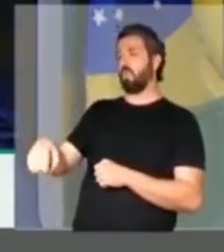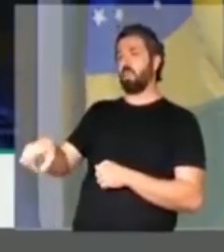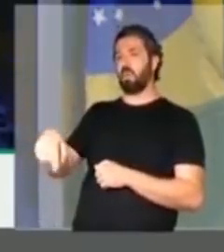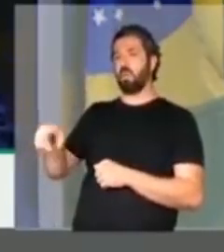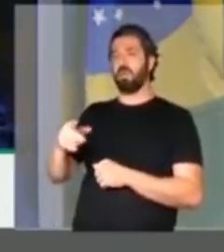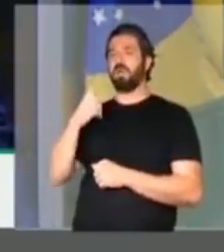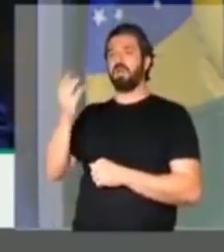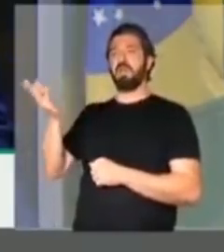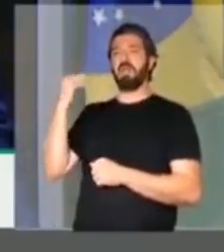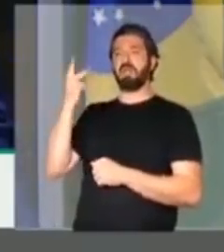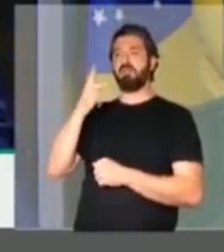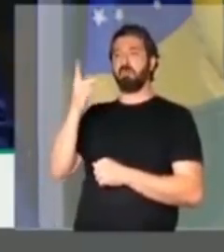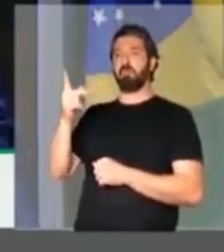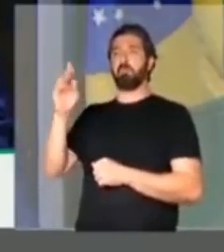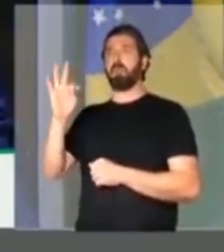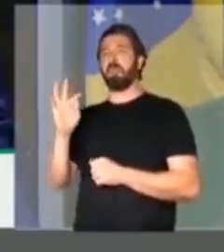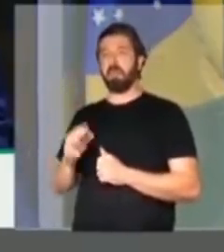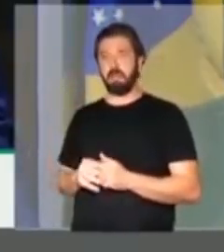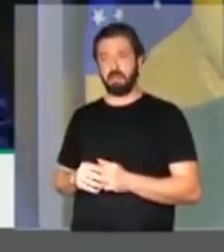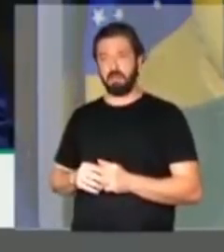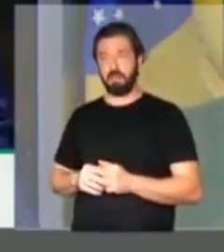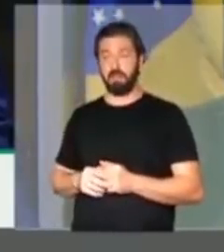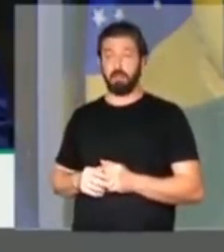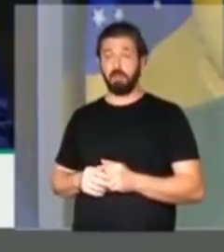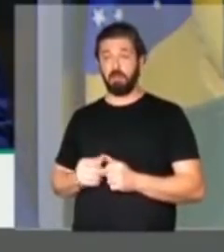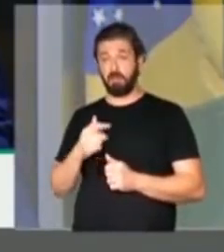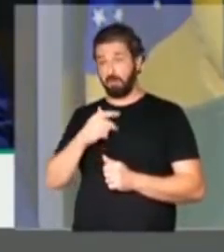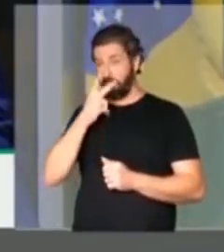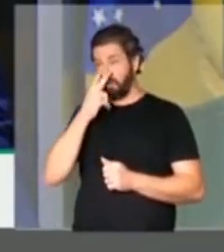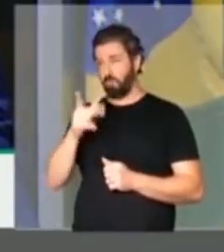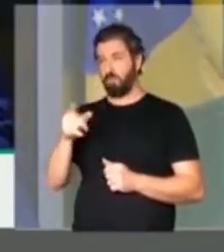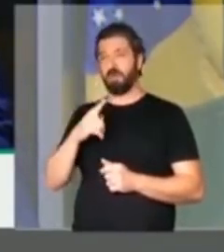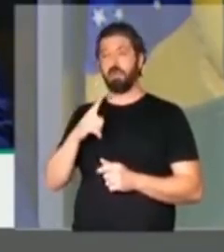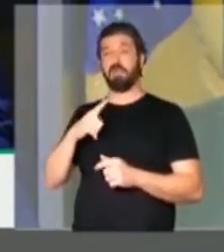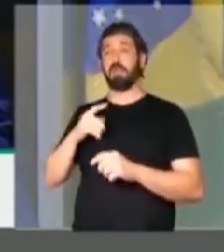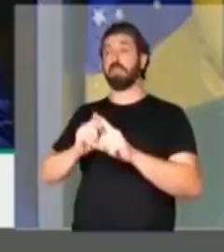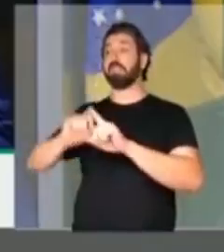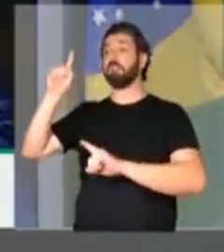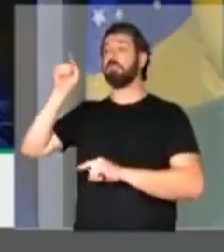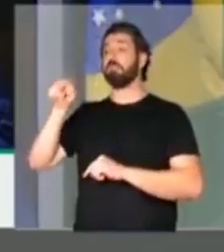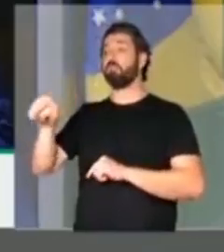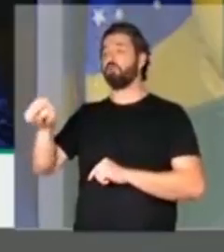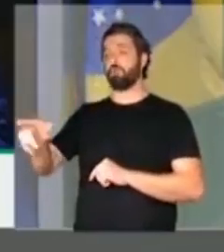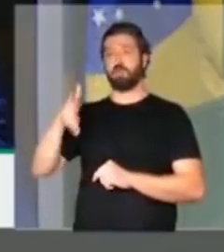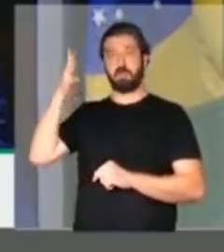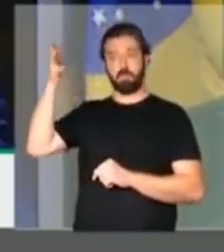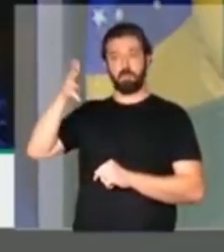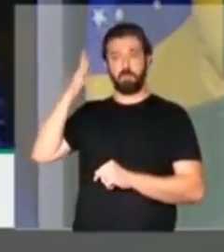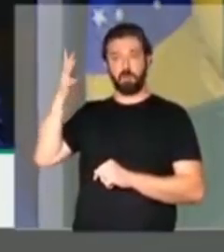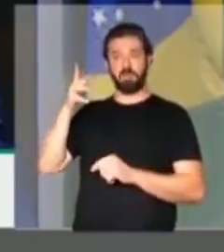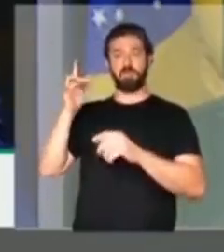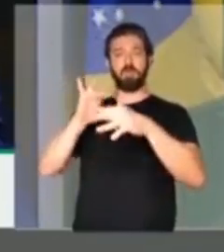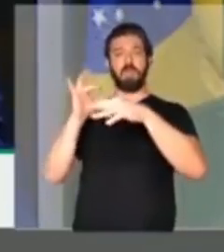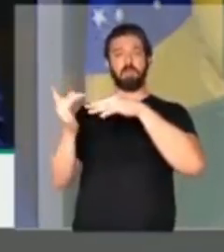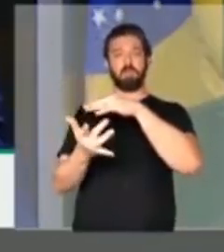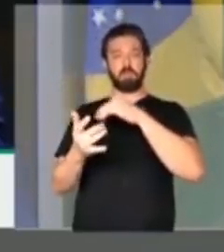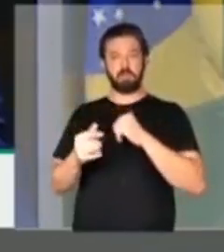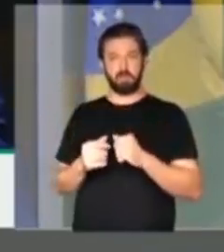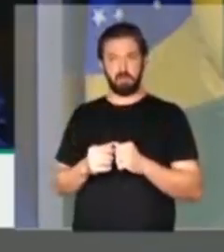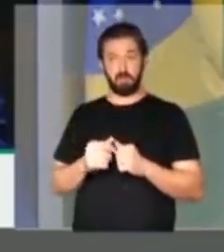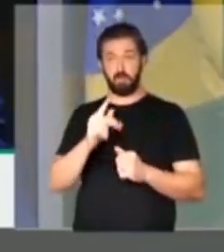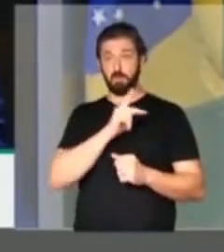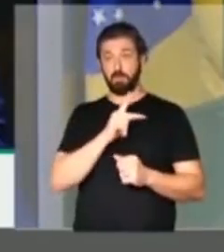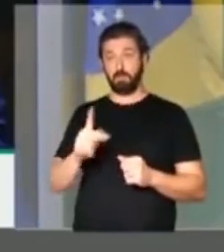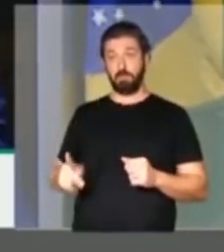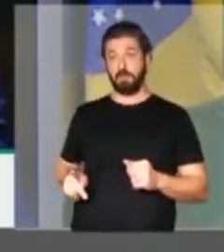que estava falando do PT, que eu acredito até que tem que ser caçado por um pronunciamento que fez nas redes sociais. Ele é o